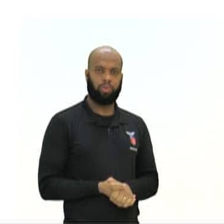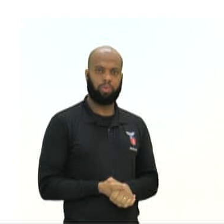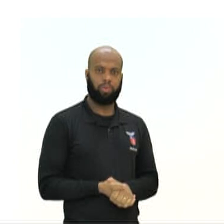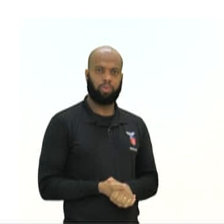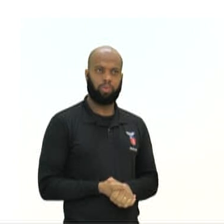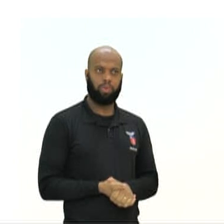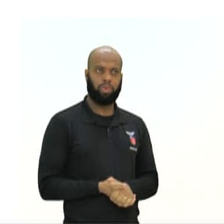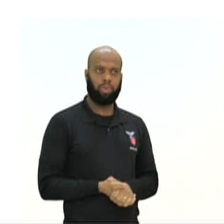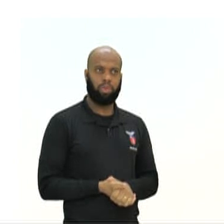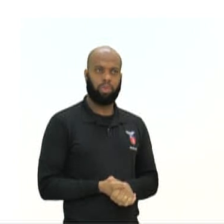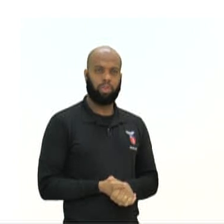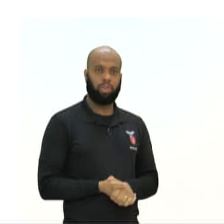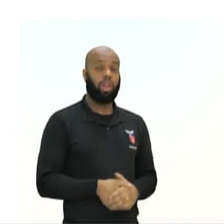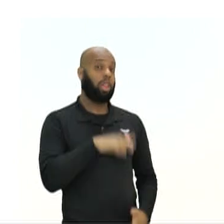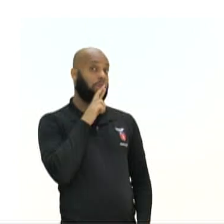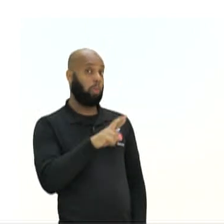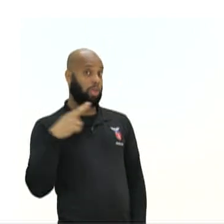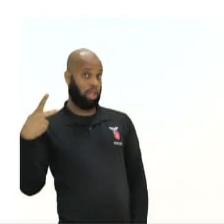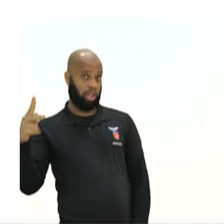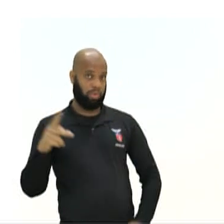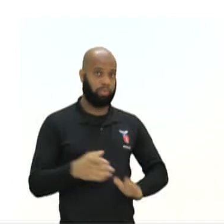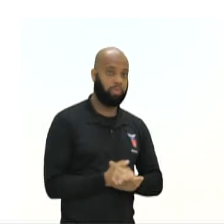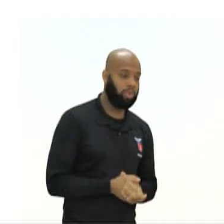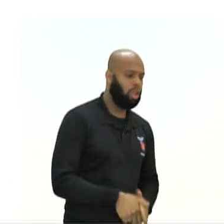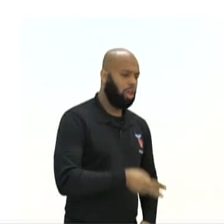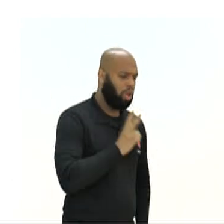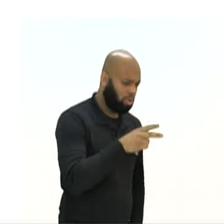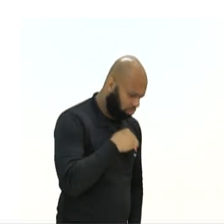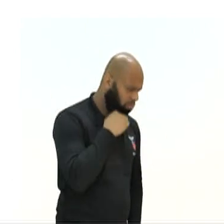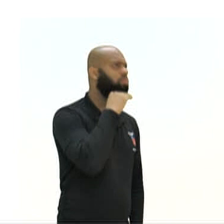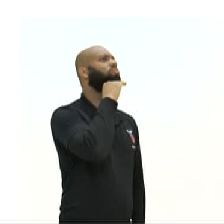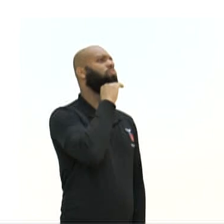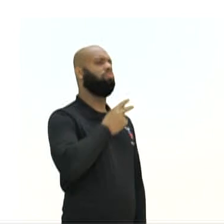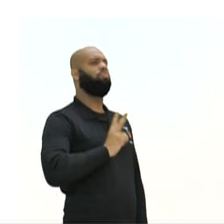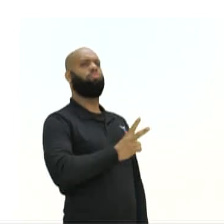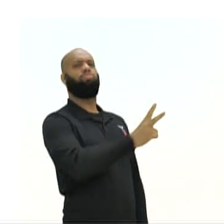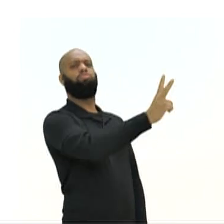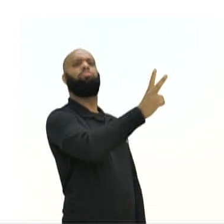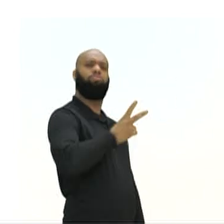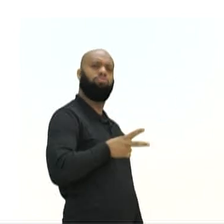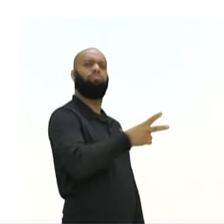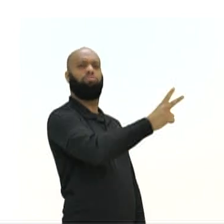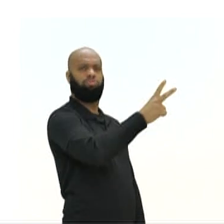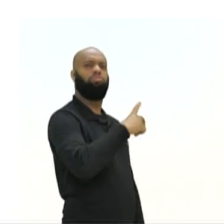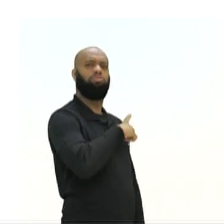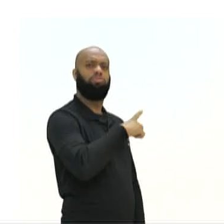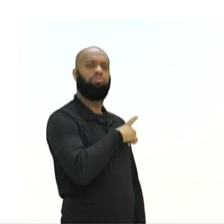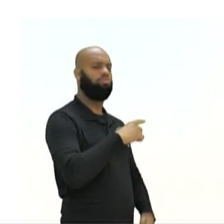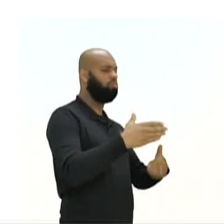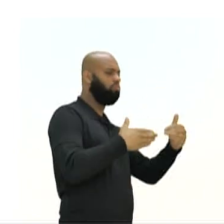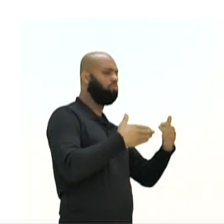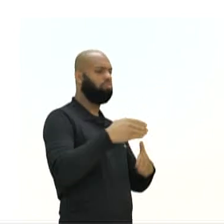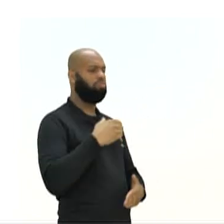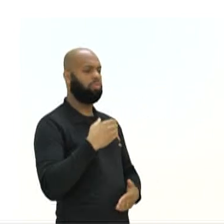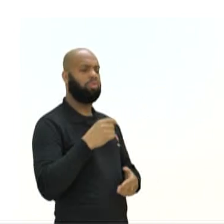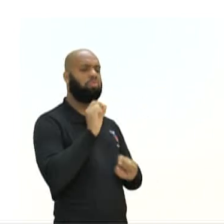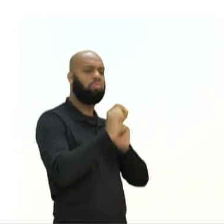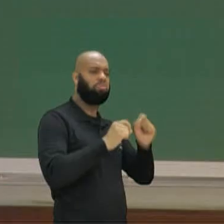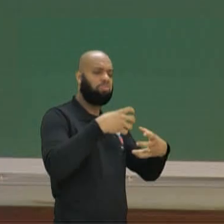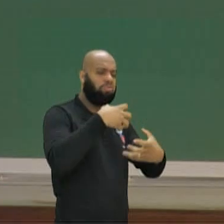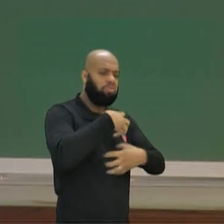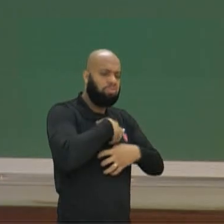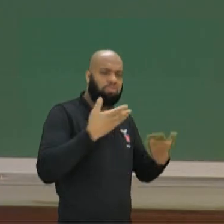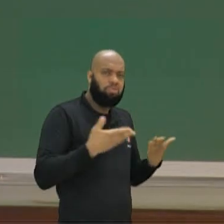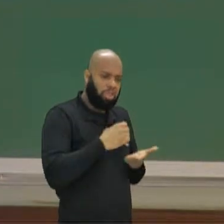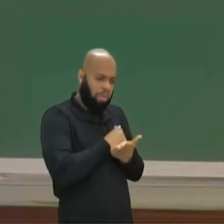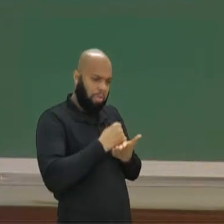of things. Daí ela diz o seguinte, mantenha a cabeça erguida e siga em frente, ok? Não importa o que você esteja passando, sempre há uma